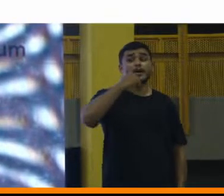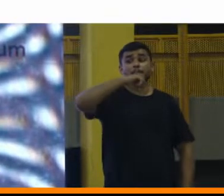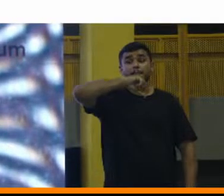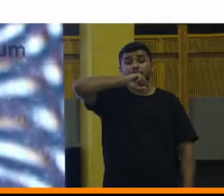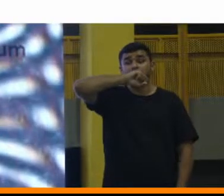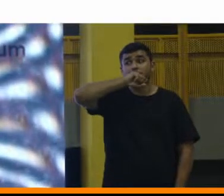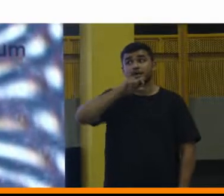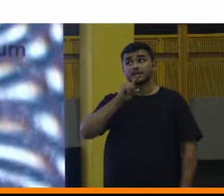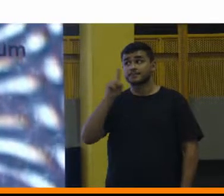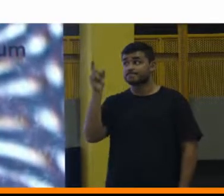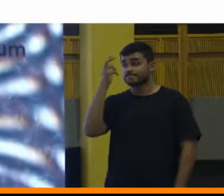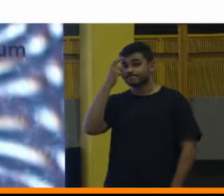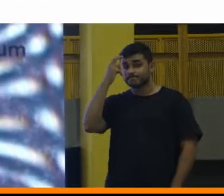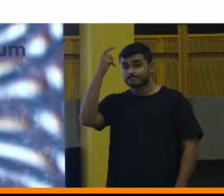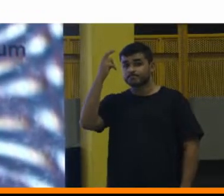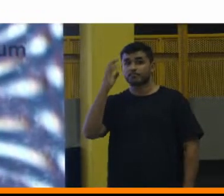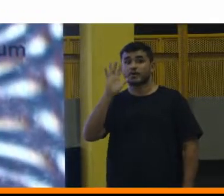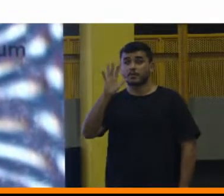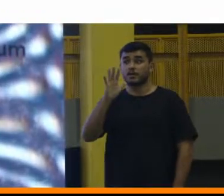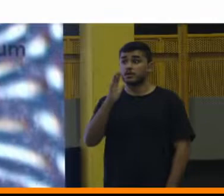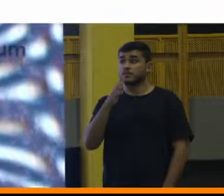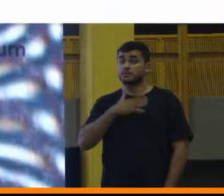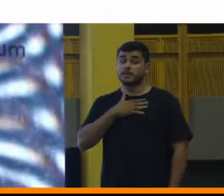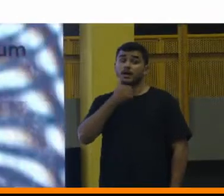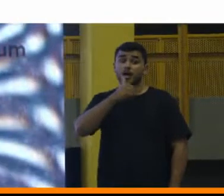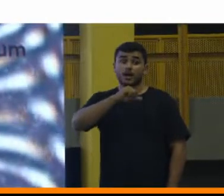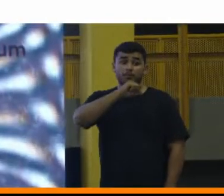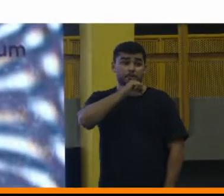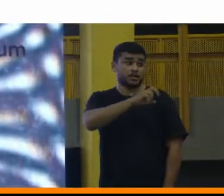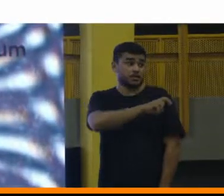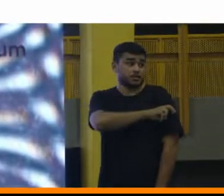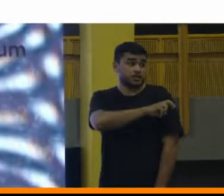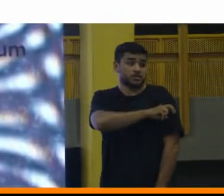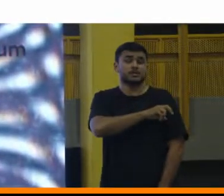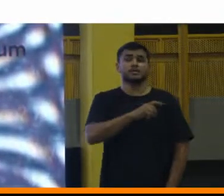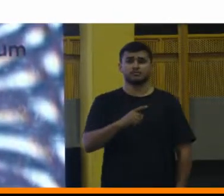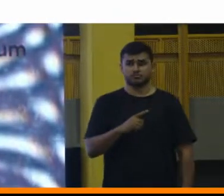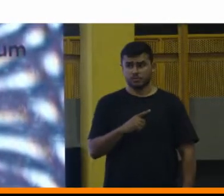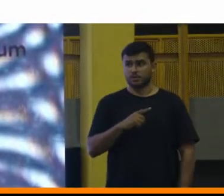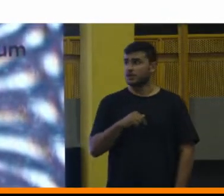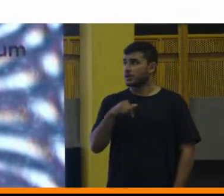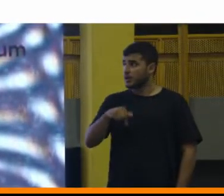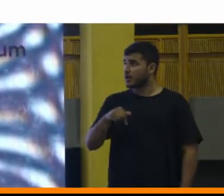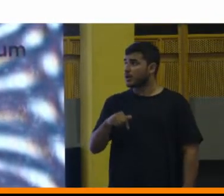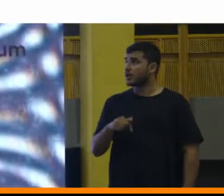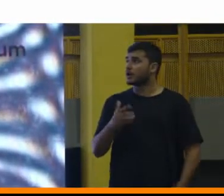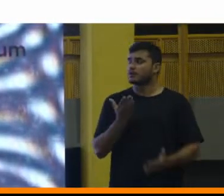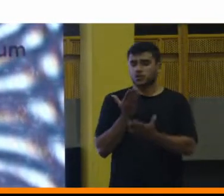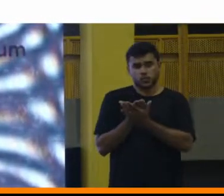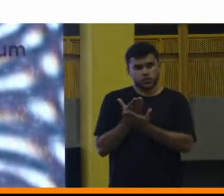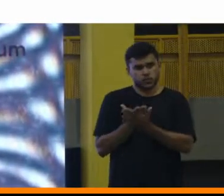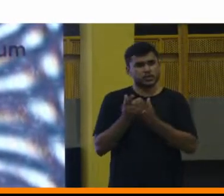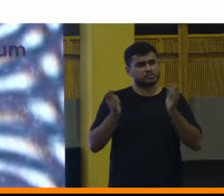5ª série, né? Mas atualmente, a gente sabe que existem muitas oportunidades para se estudar.